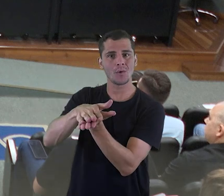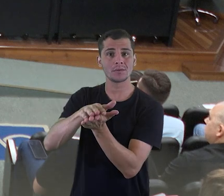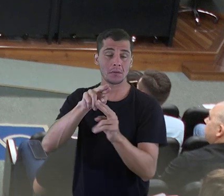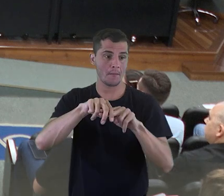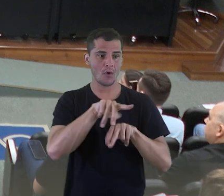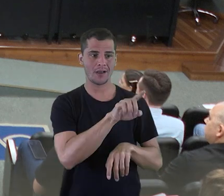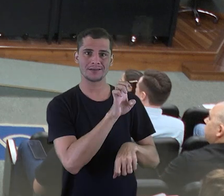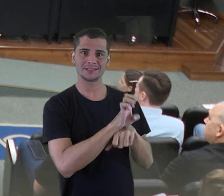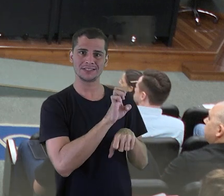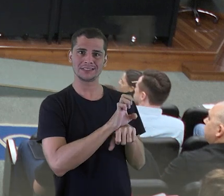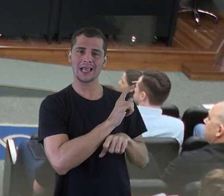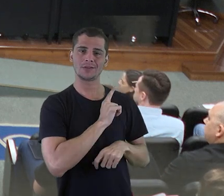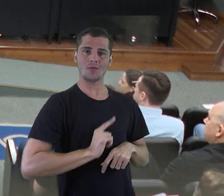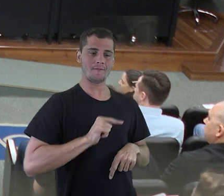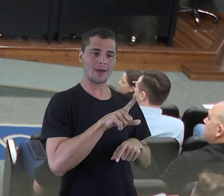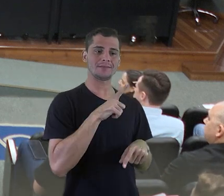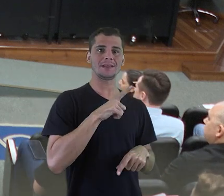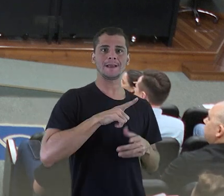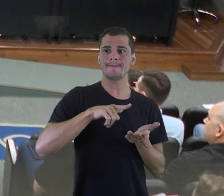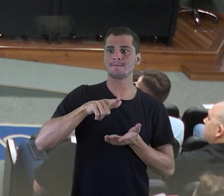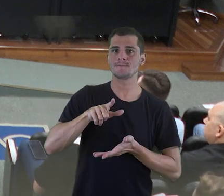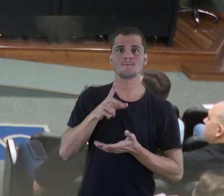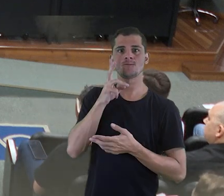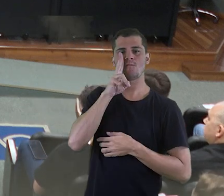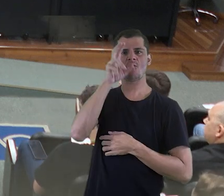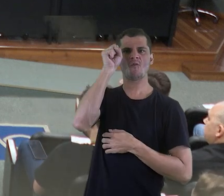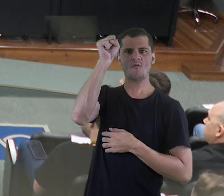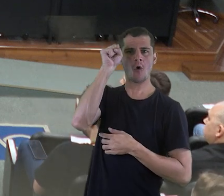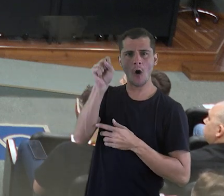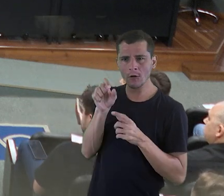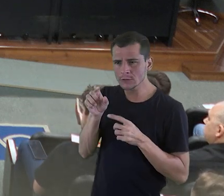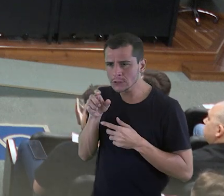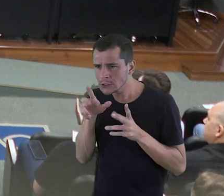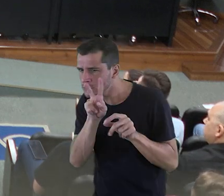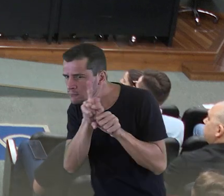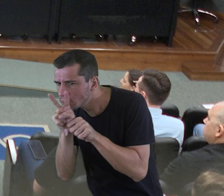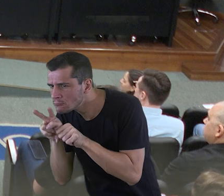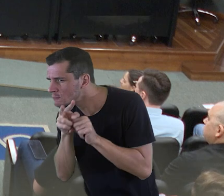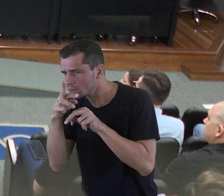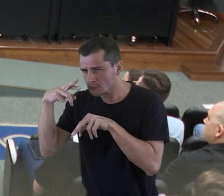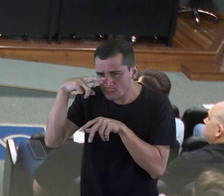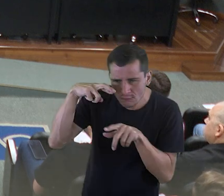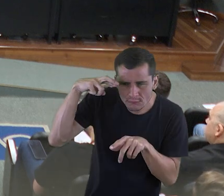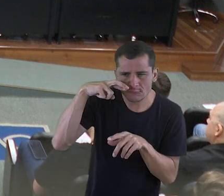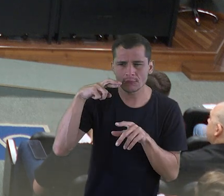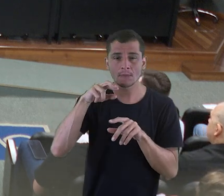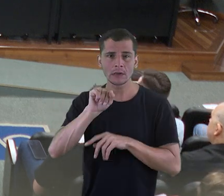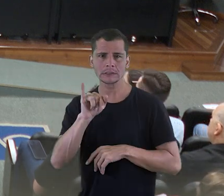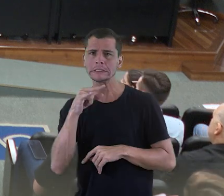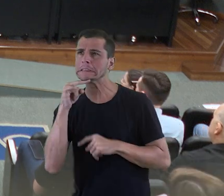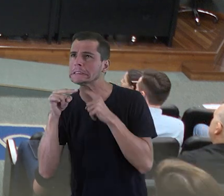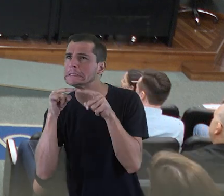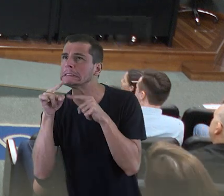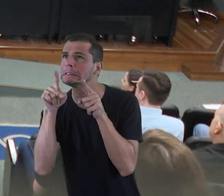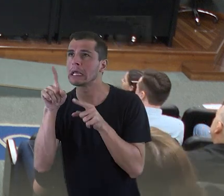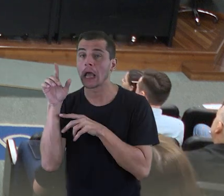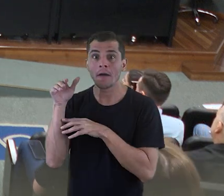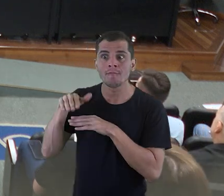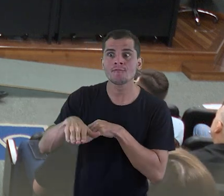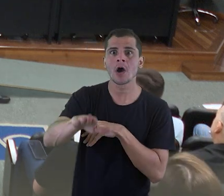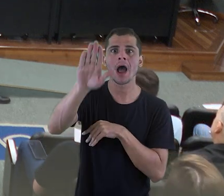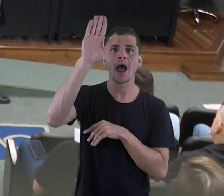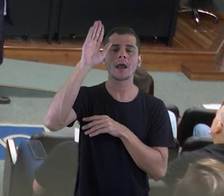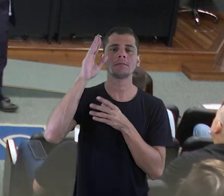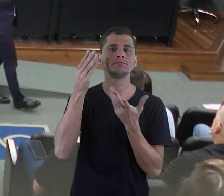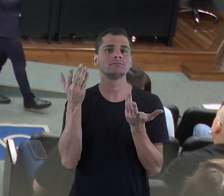Dependendo do apetite e de risco sempre. Eu quando tinha 18 anos o amarelo para mim era quase um sinal de passe, não de pare. Hoje eu vejo o amarelo e